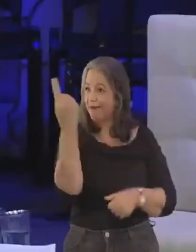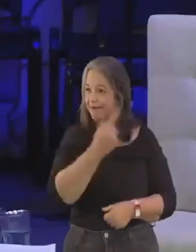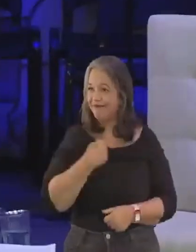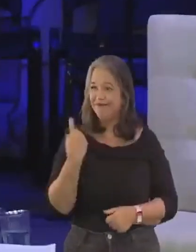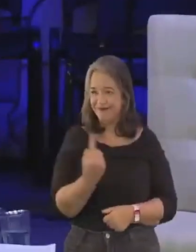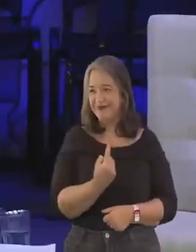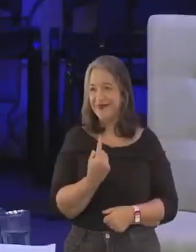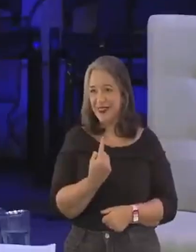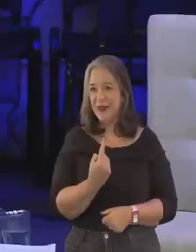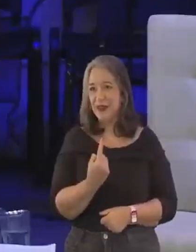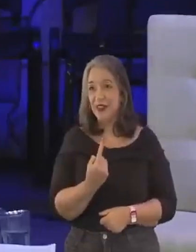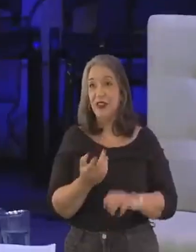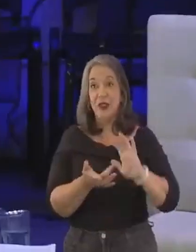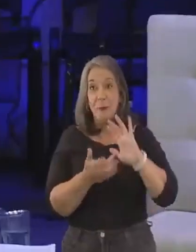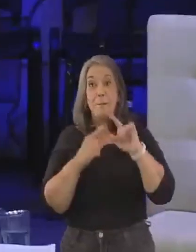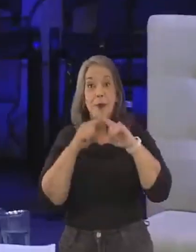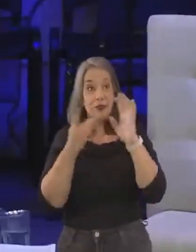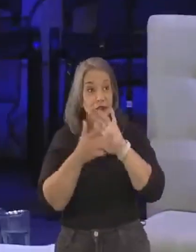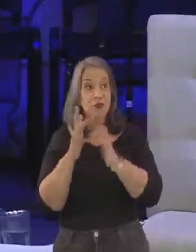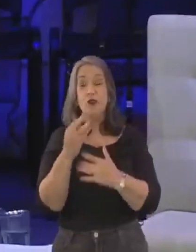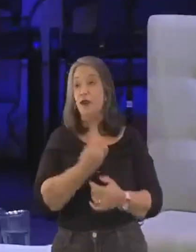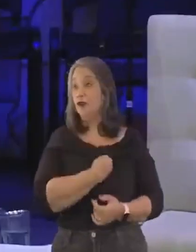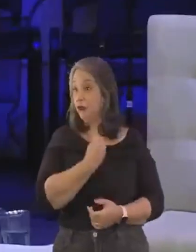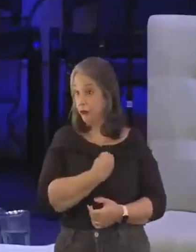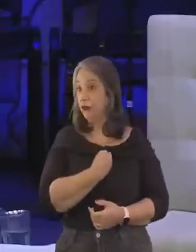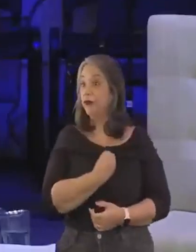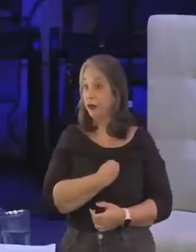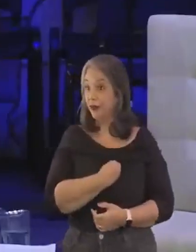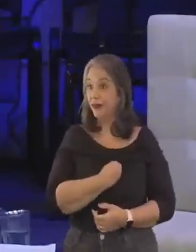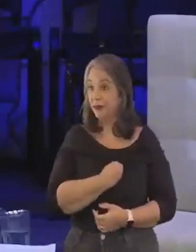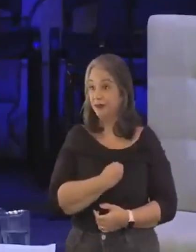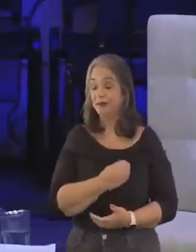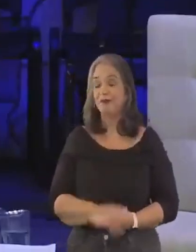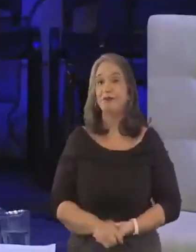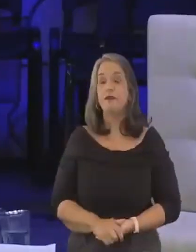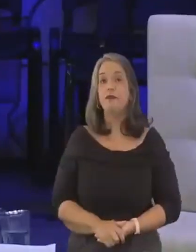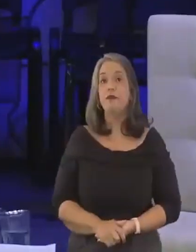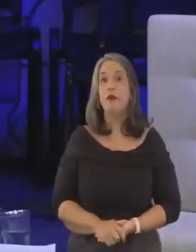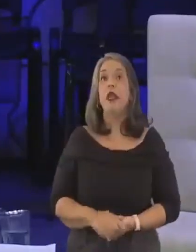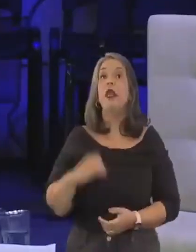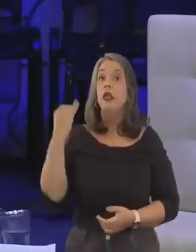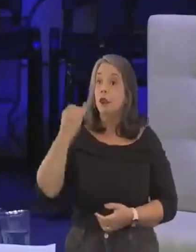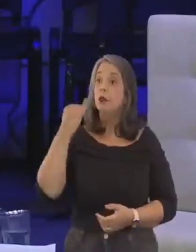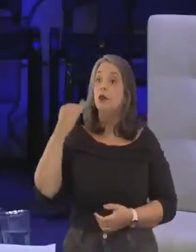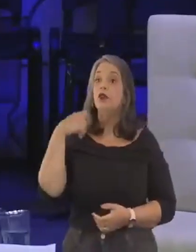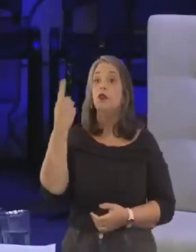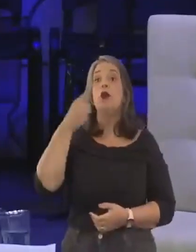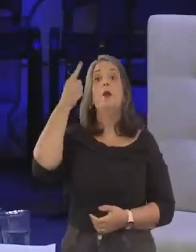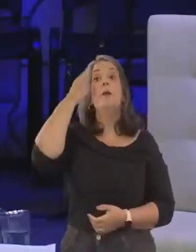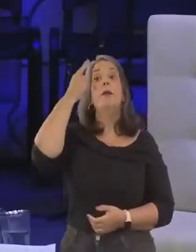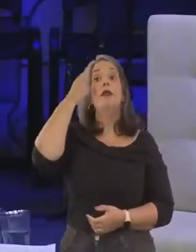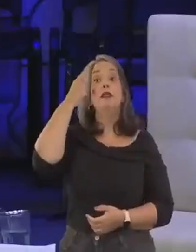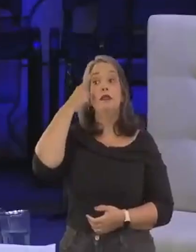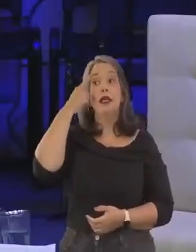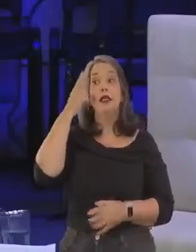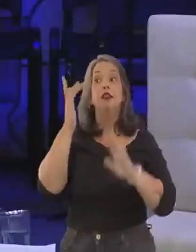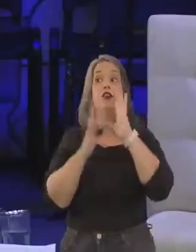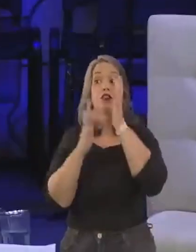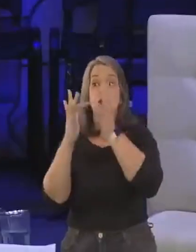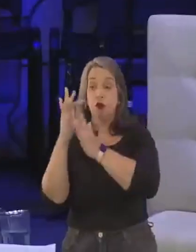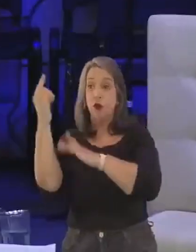vive. Mas é importante nós pensarmos, meus amados irmãos, que Jesus Cristo